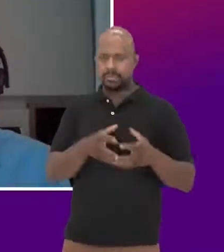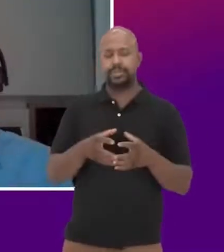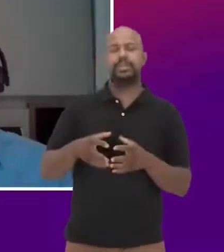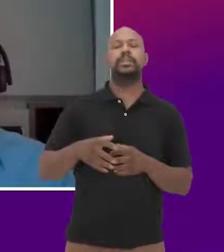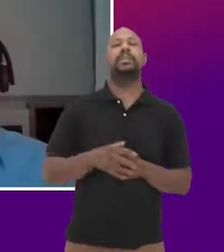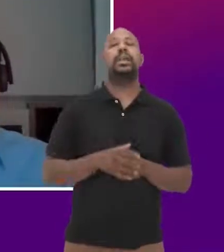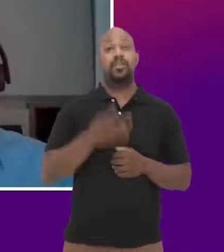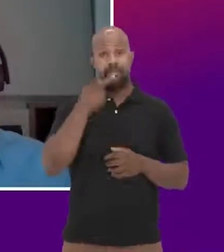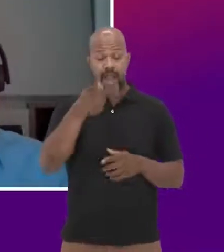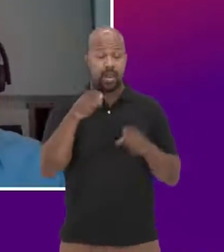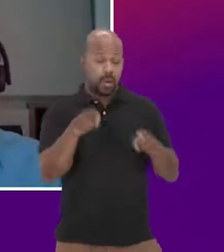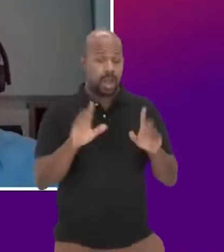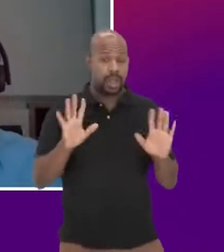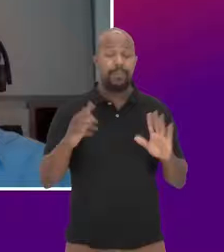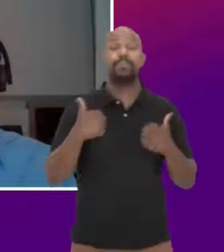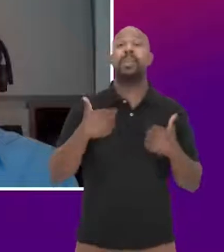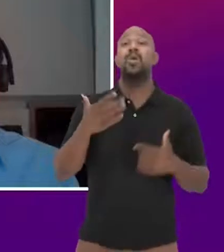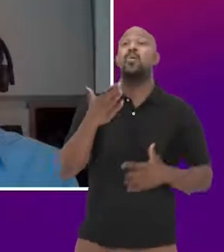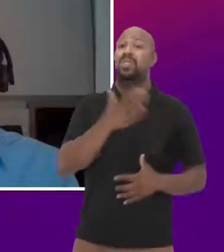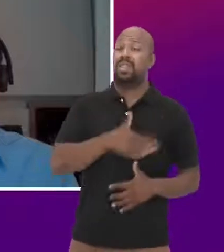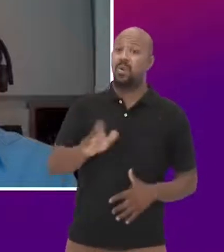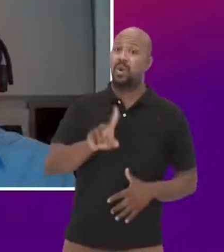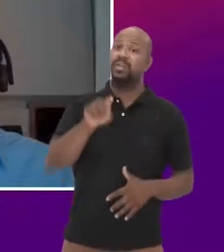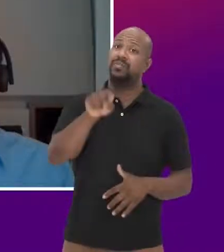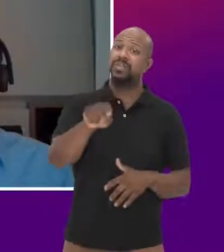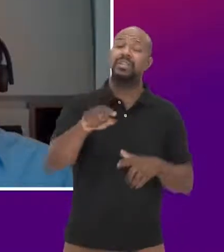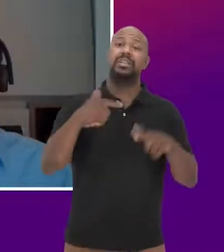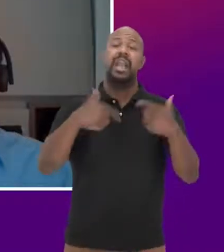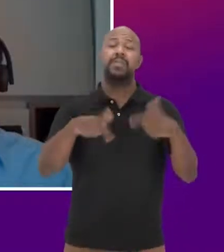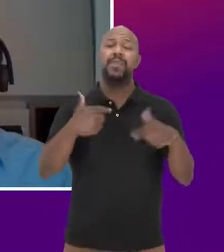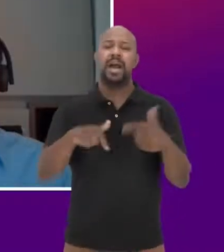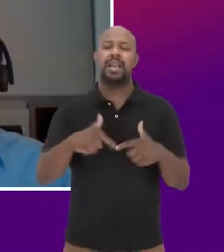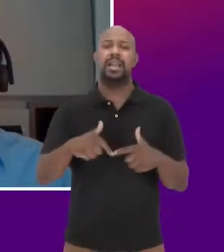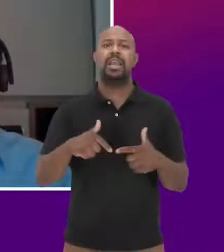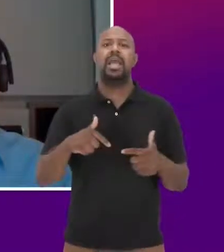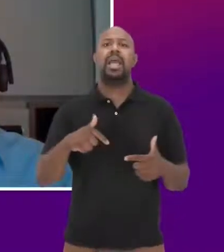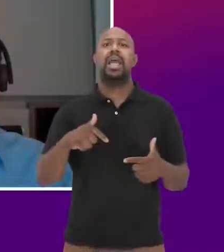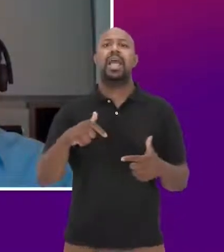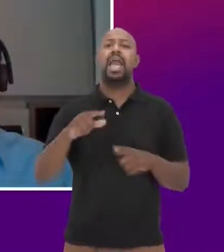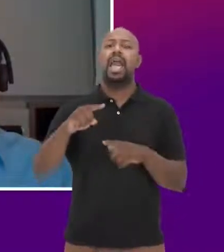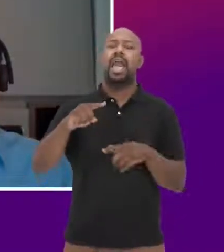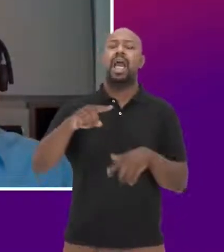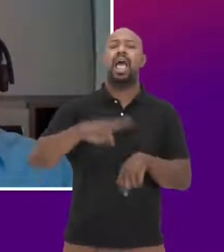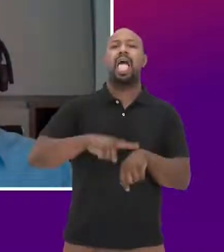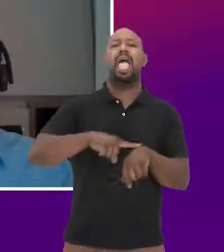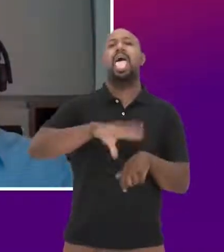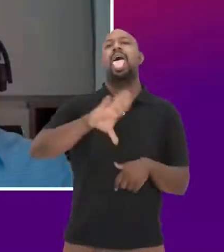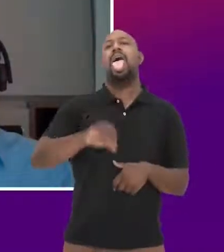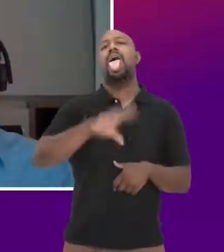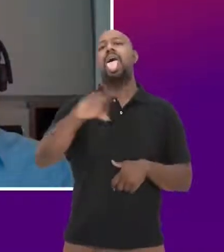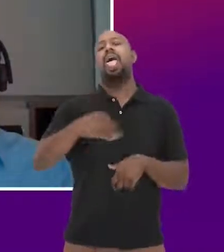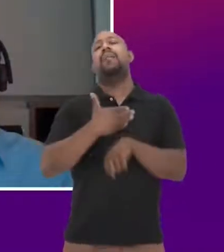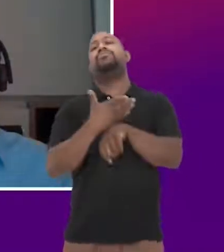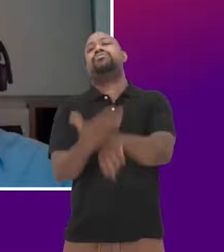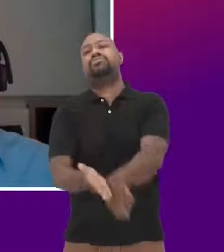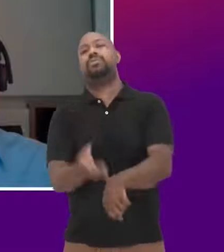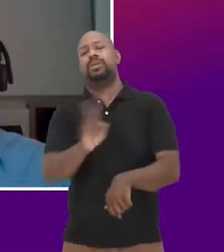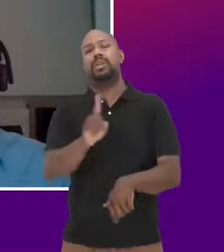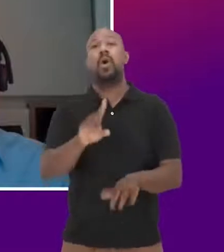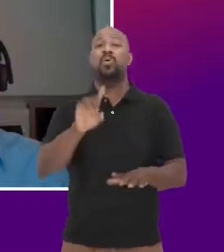assim, olha, eu não gosto que vocês trabalhem depois do horário, a menos que